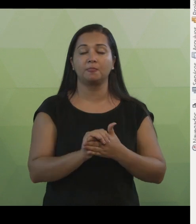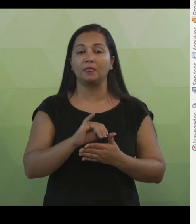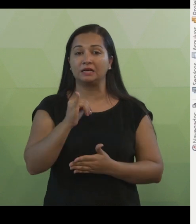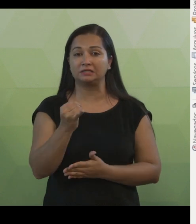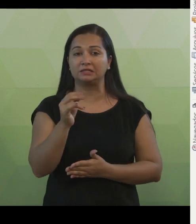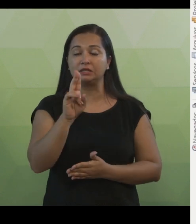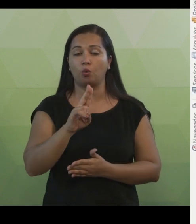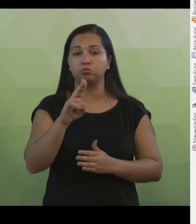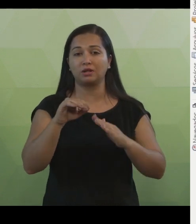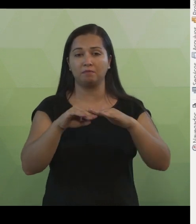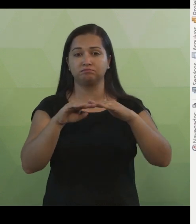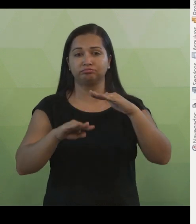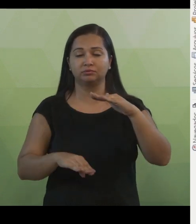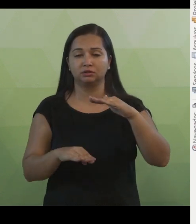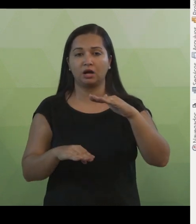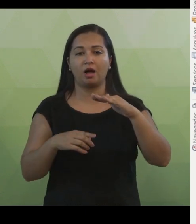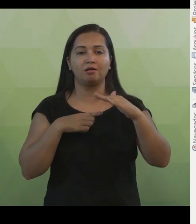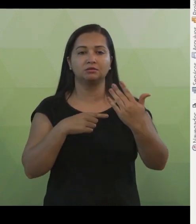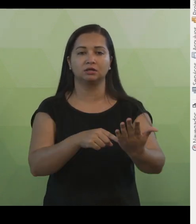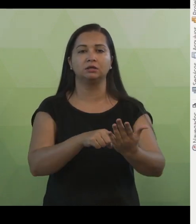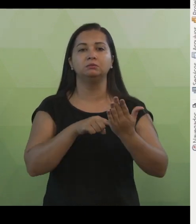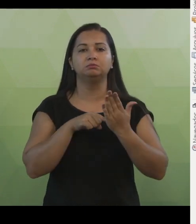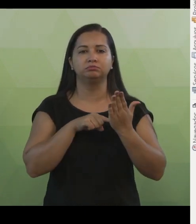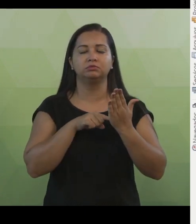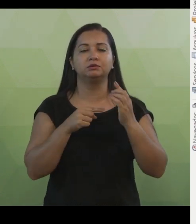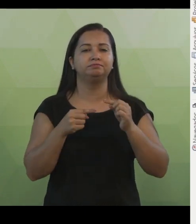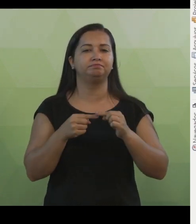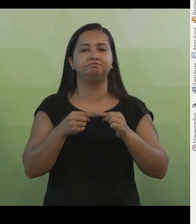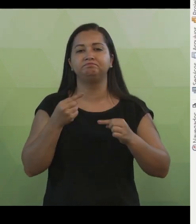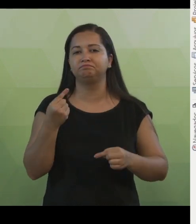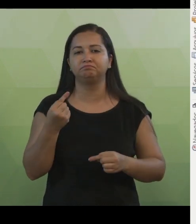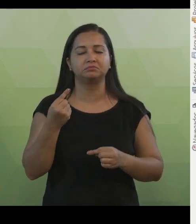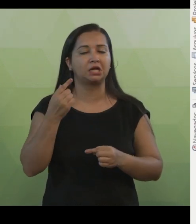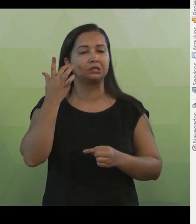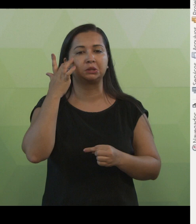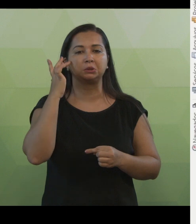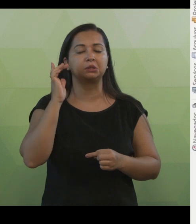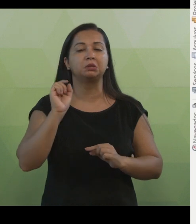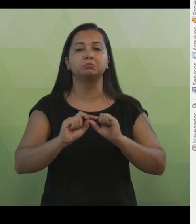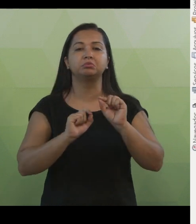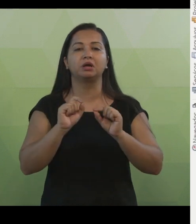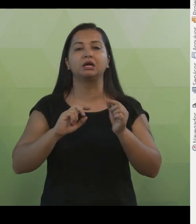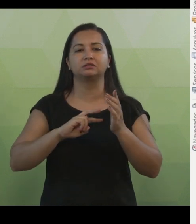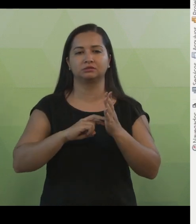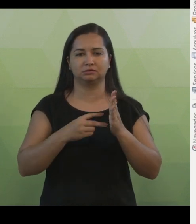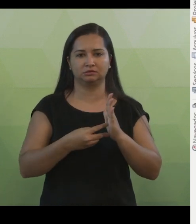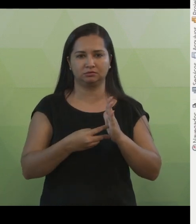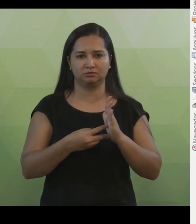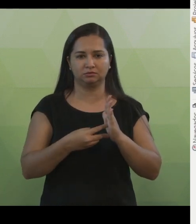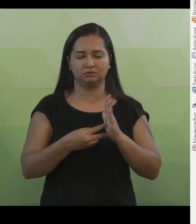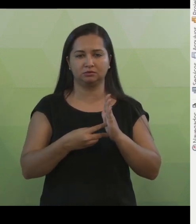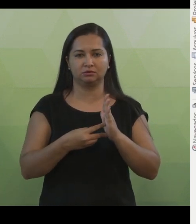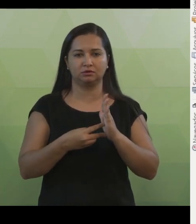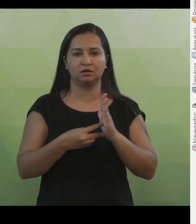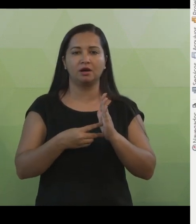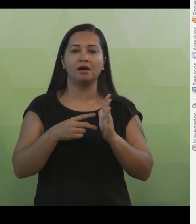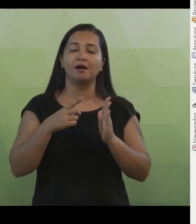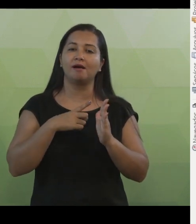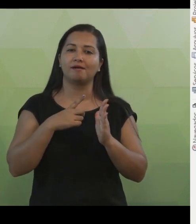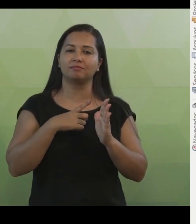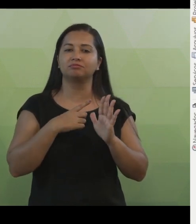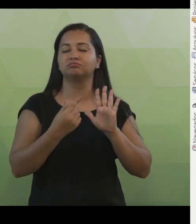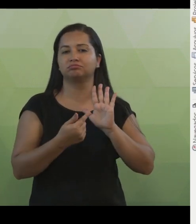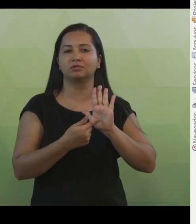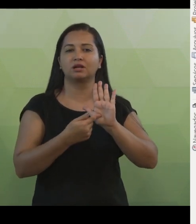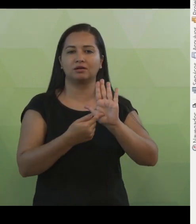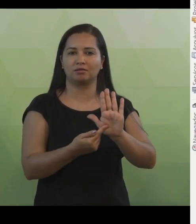pelas chaves que compõem essa estrutura do for. Quando eu uso aqui do lado de fora, ele vai dar a mensagem para mim que não identifica